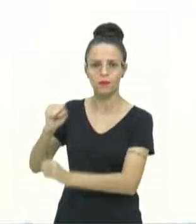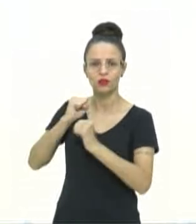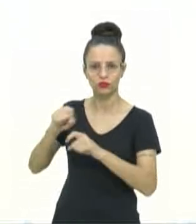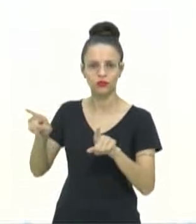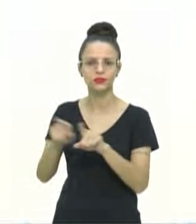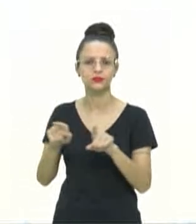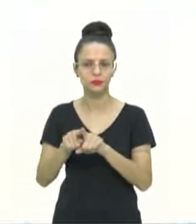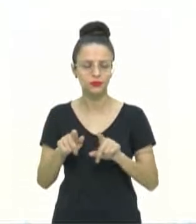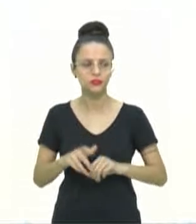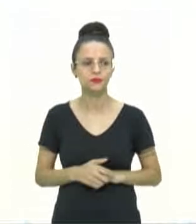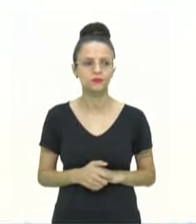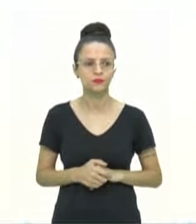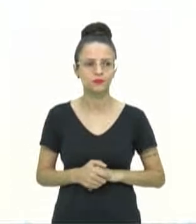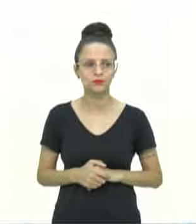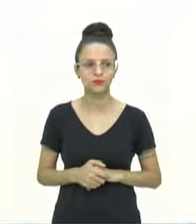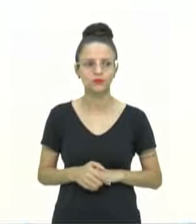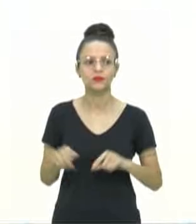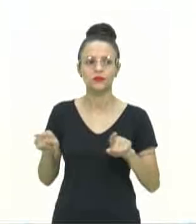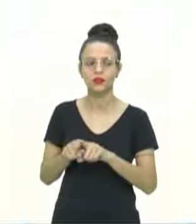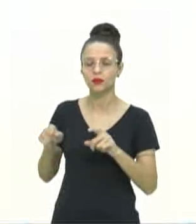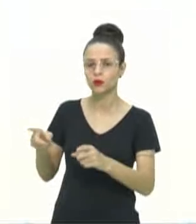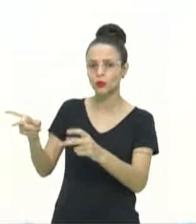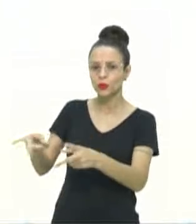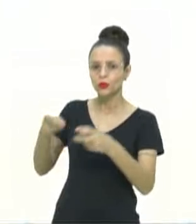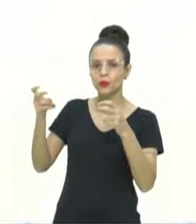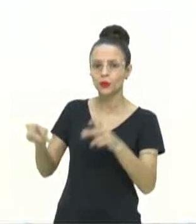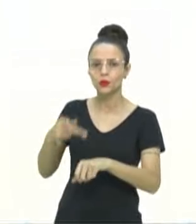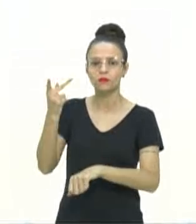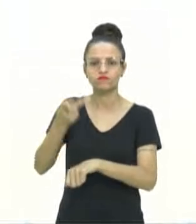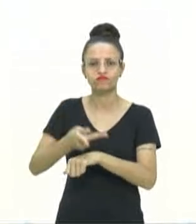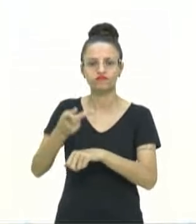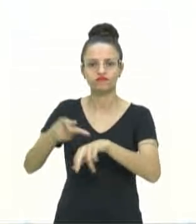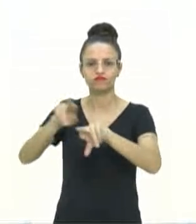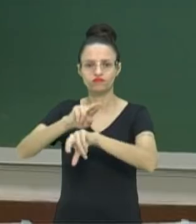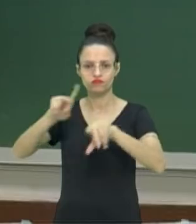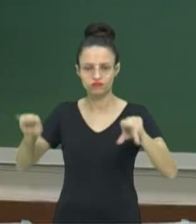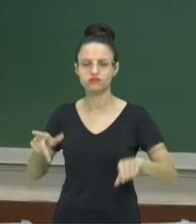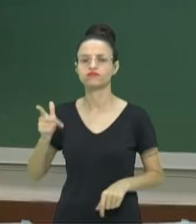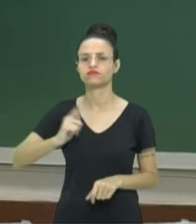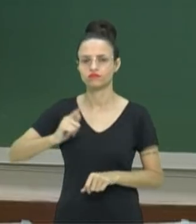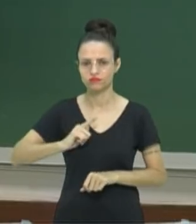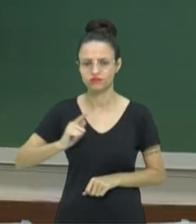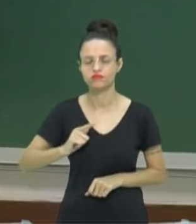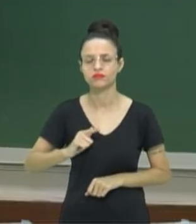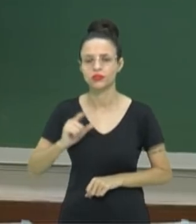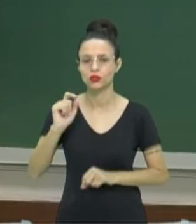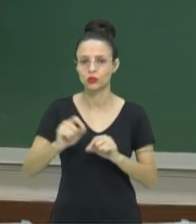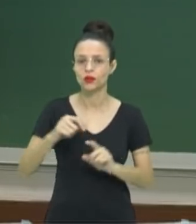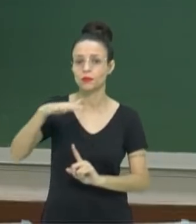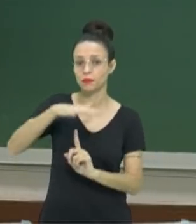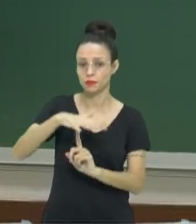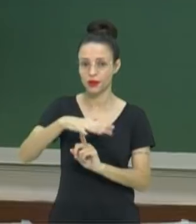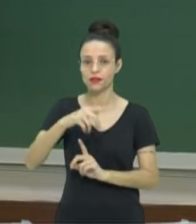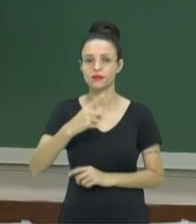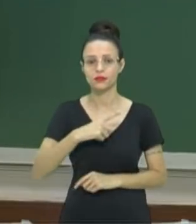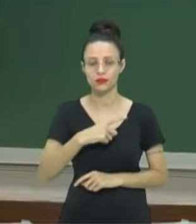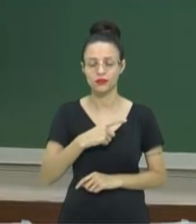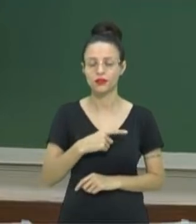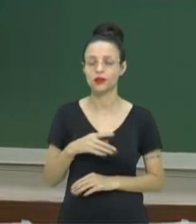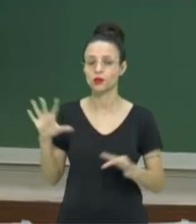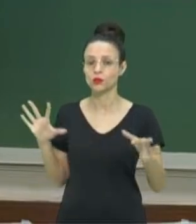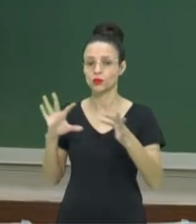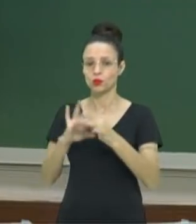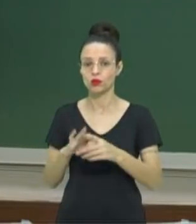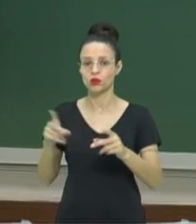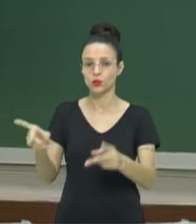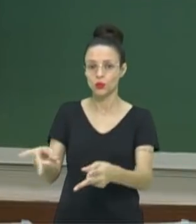destaca. O extrativismo mineral, então nós temos a presença do extrativismo mineral no estado do Paraná, baseado